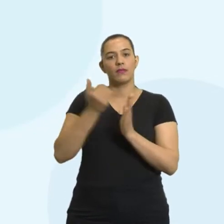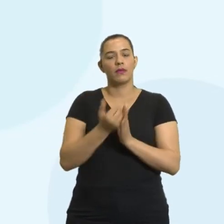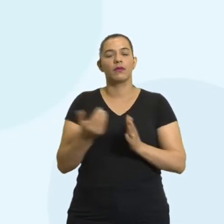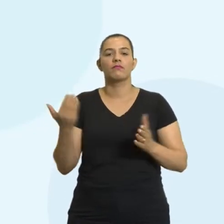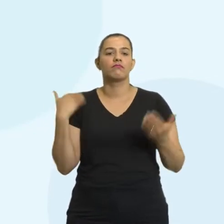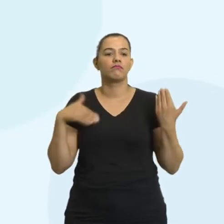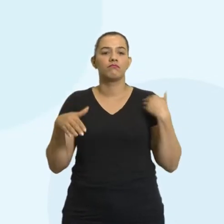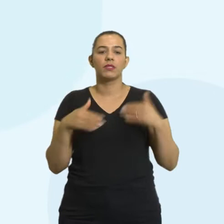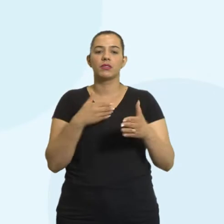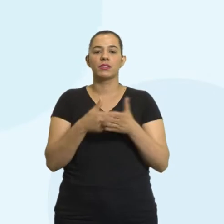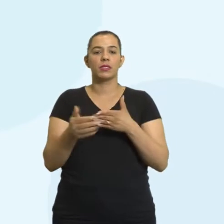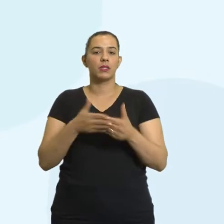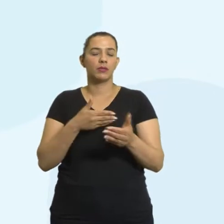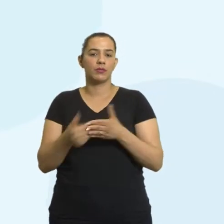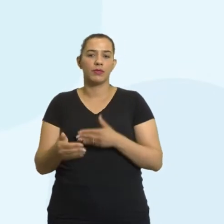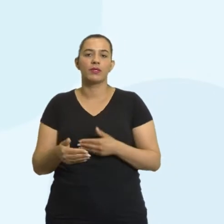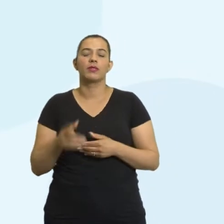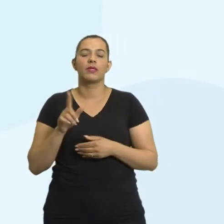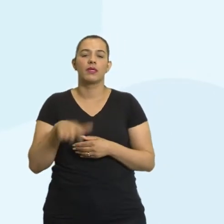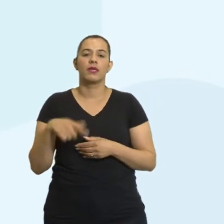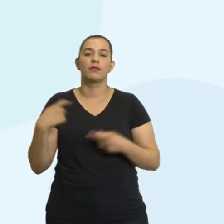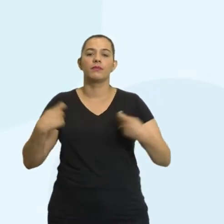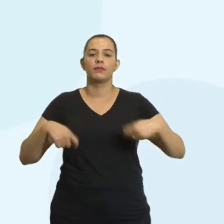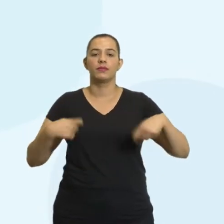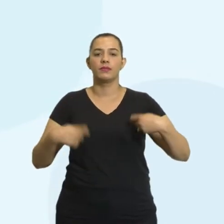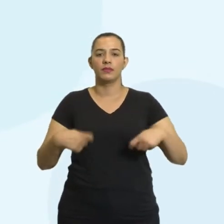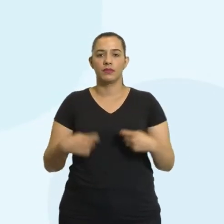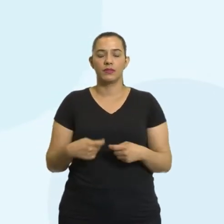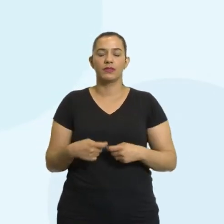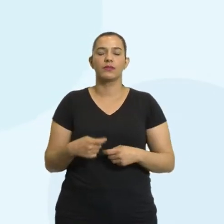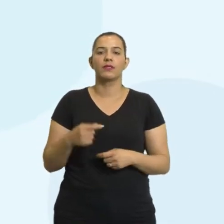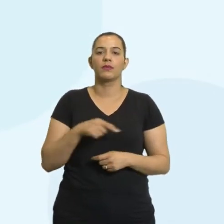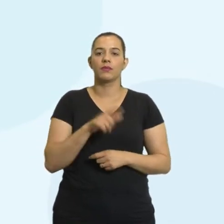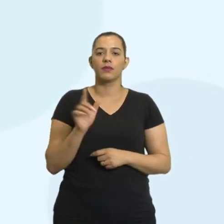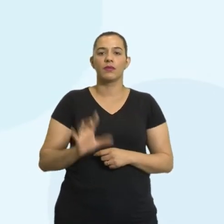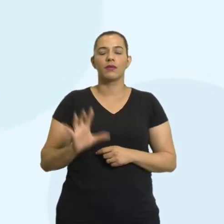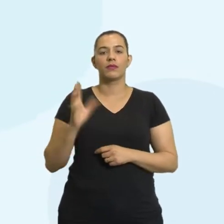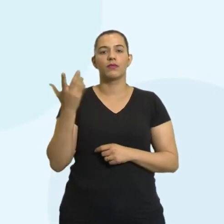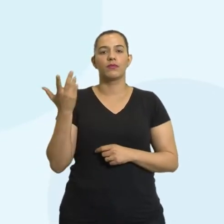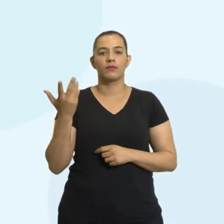não importa, né? Mas é necessário para que haja essa